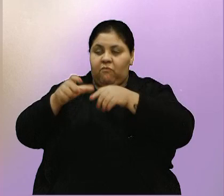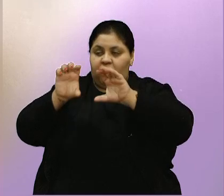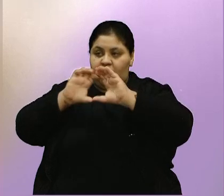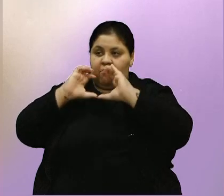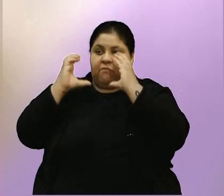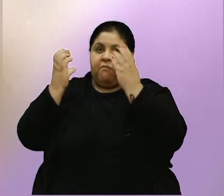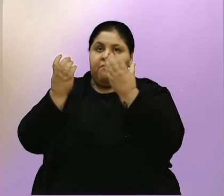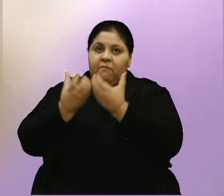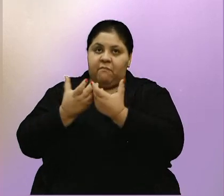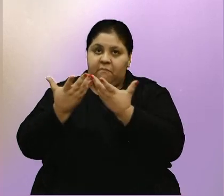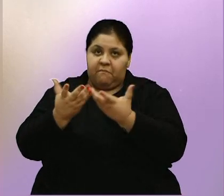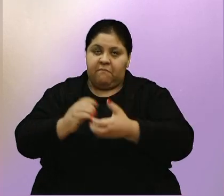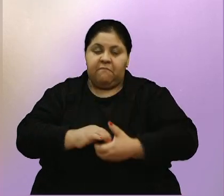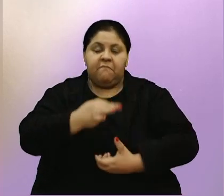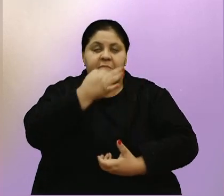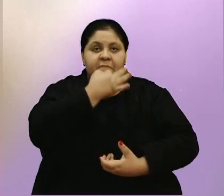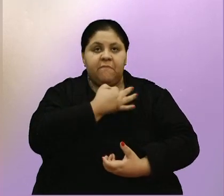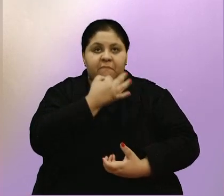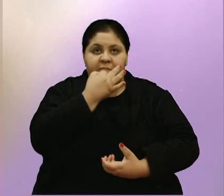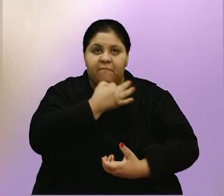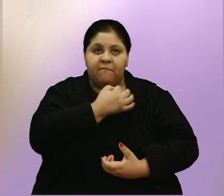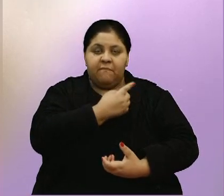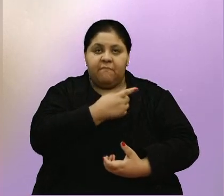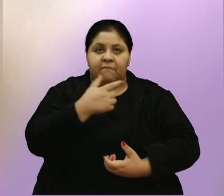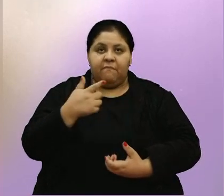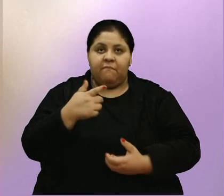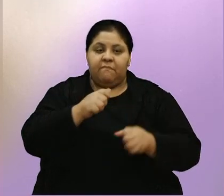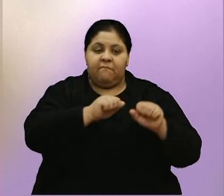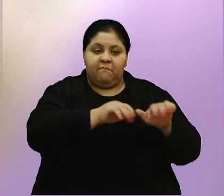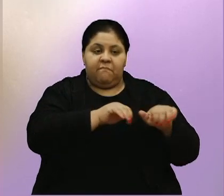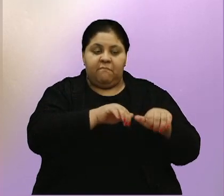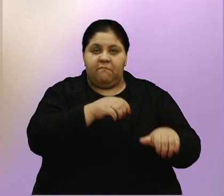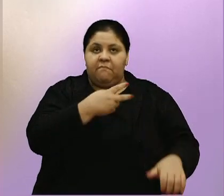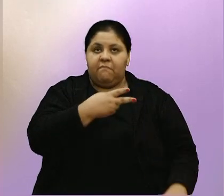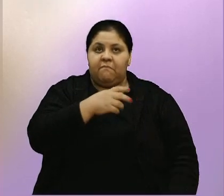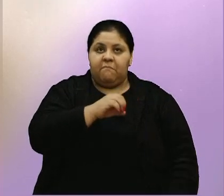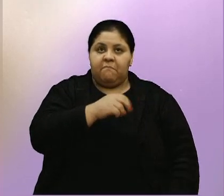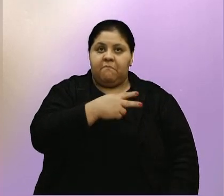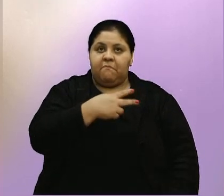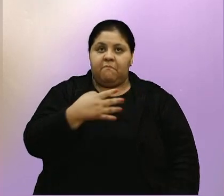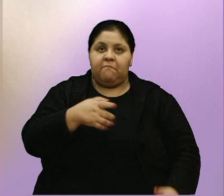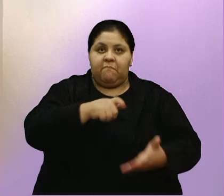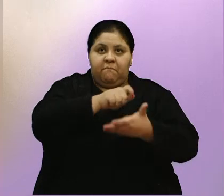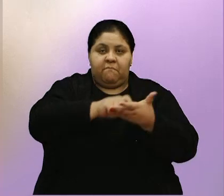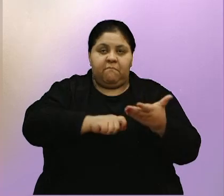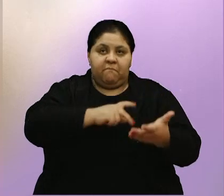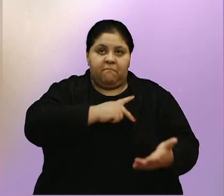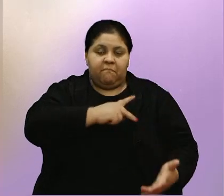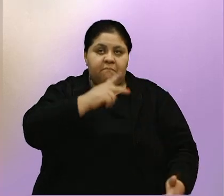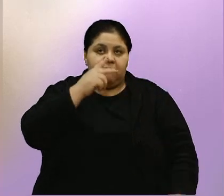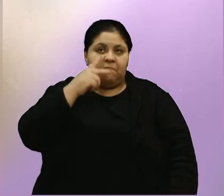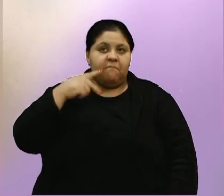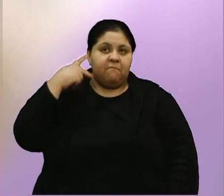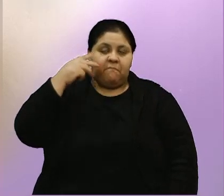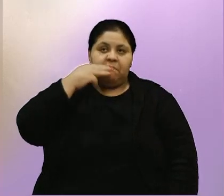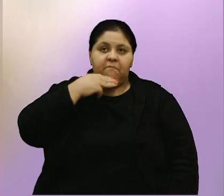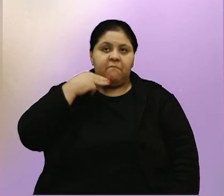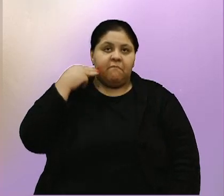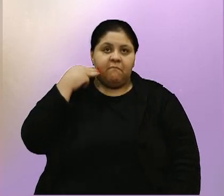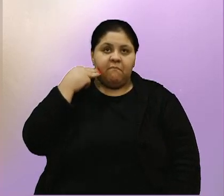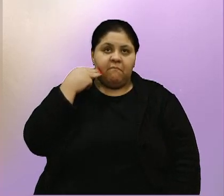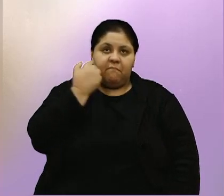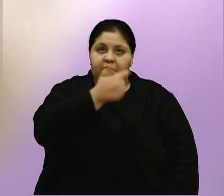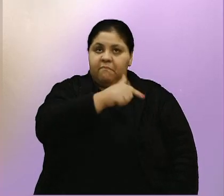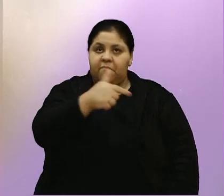à comunidade. Caxias do Sul, 17 de setembro de 2024, assinam a presidente, vereadora Marisol Santos, e